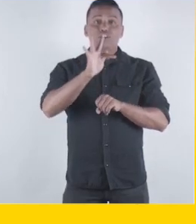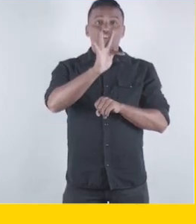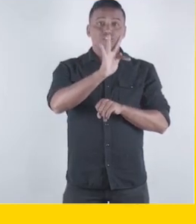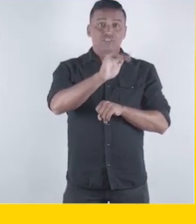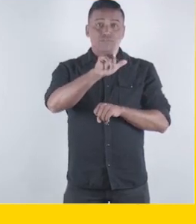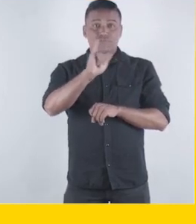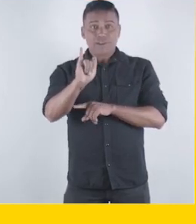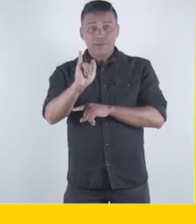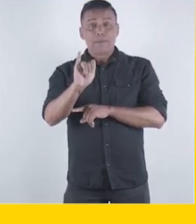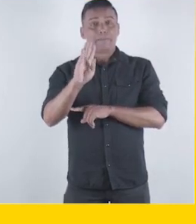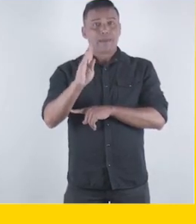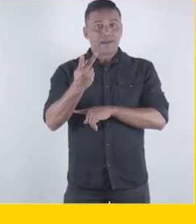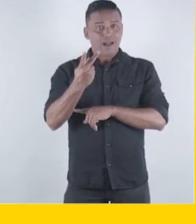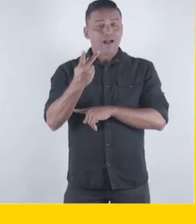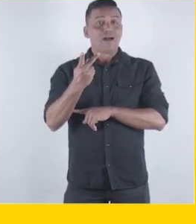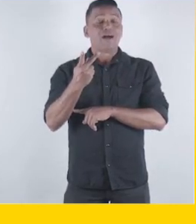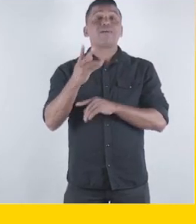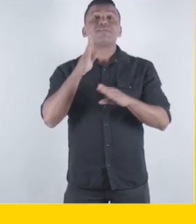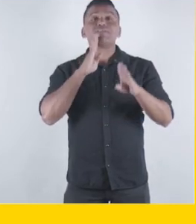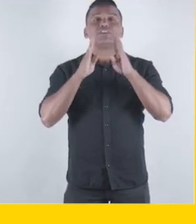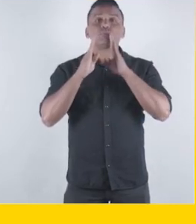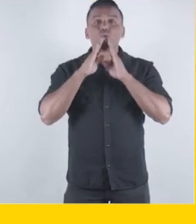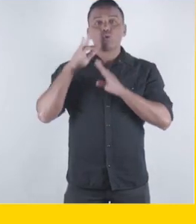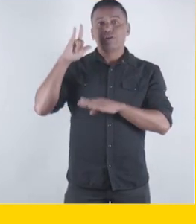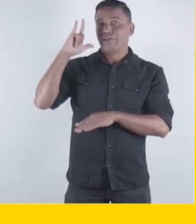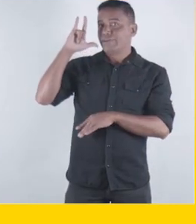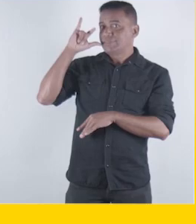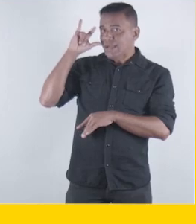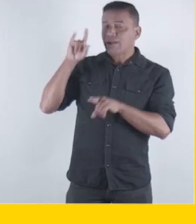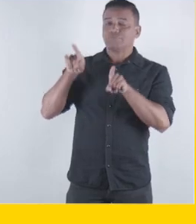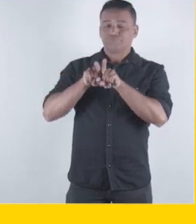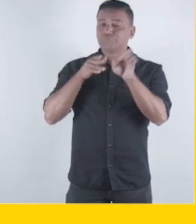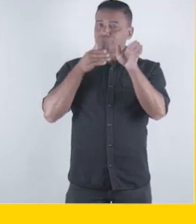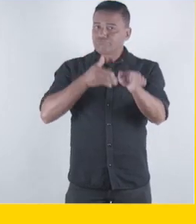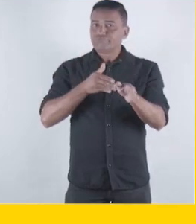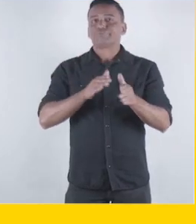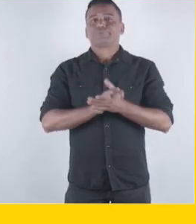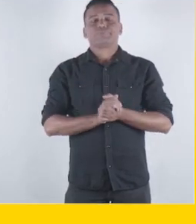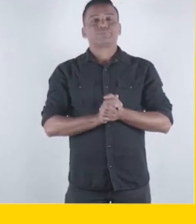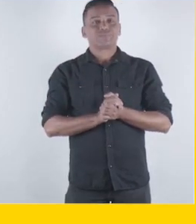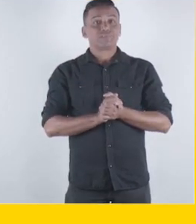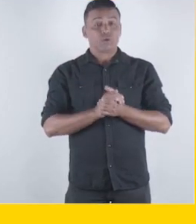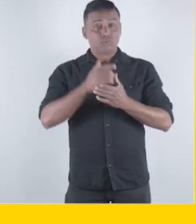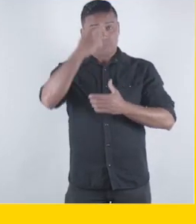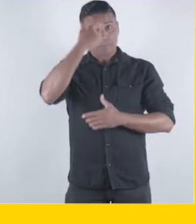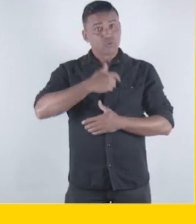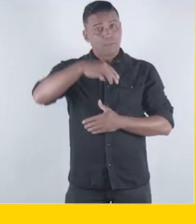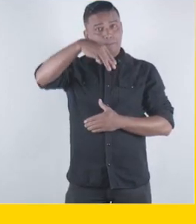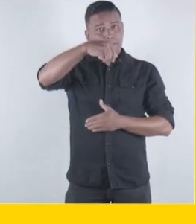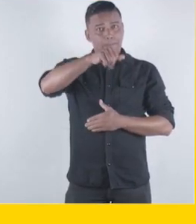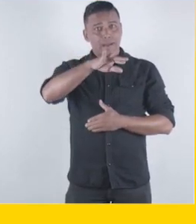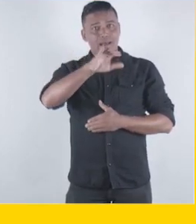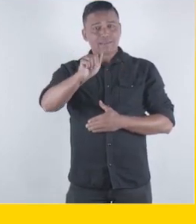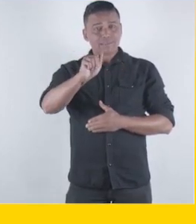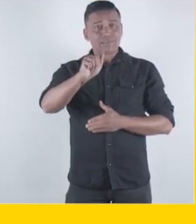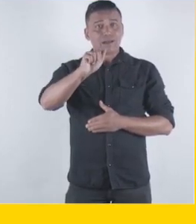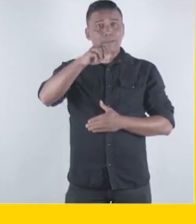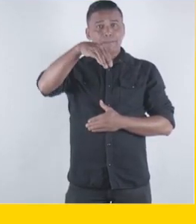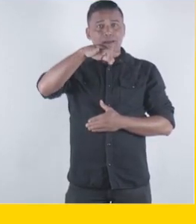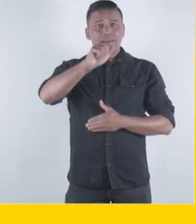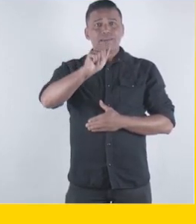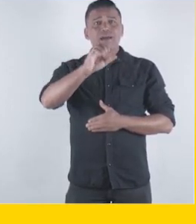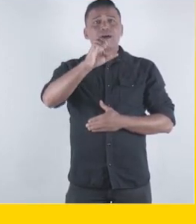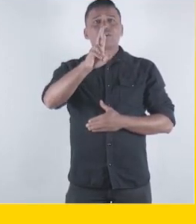FliBH no Facebook e no Instagram. Sou Márcia Maria Cruz,